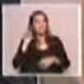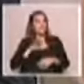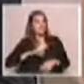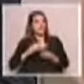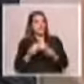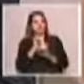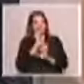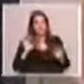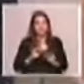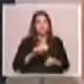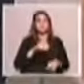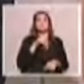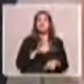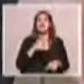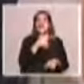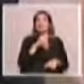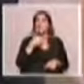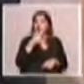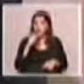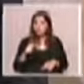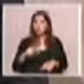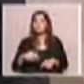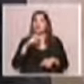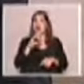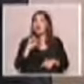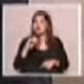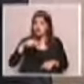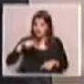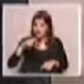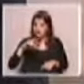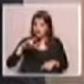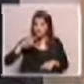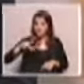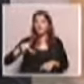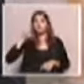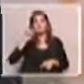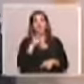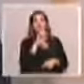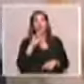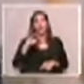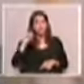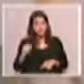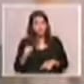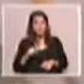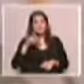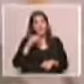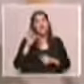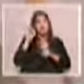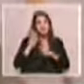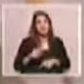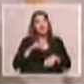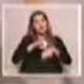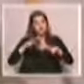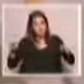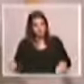Oliveira do Hospital, Tábua, Arganil e Góis. A associação tem 2 vetores principais. Por um lado, desenvolvimento tecnológico e